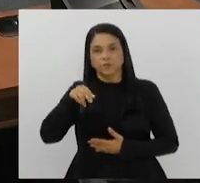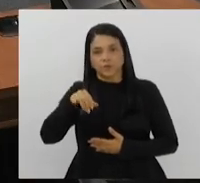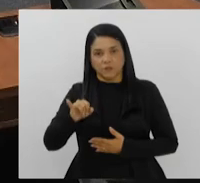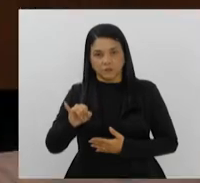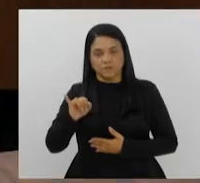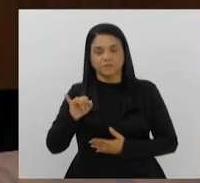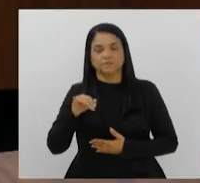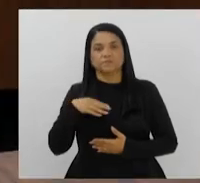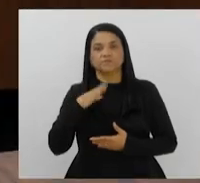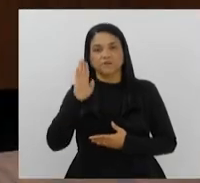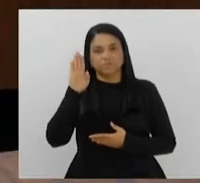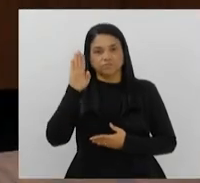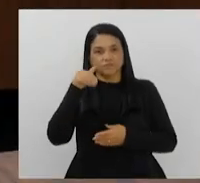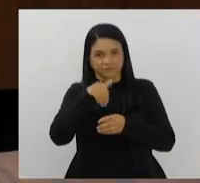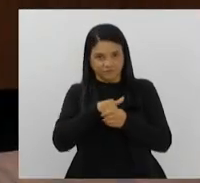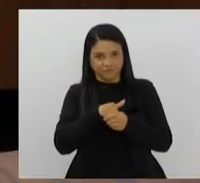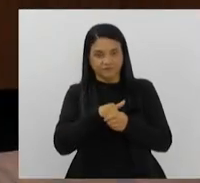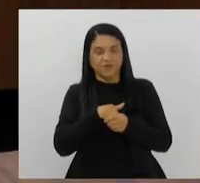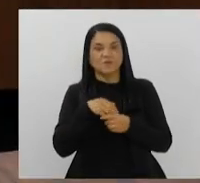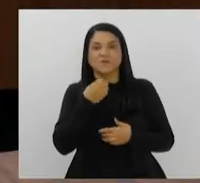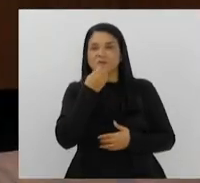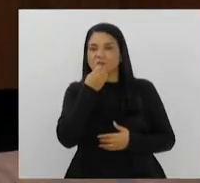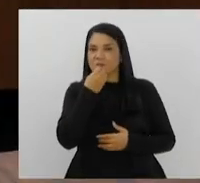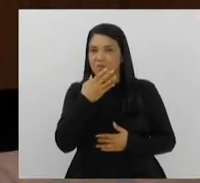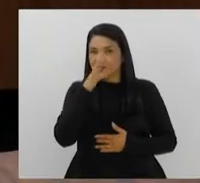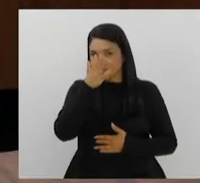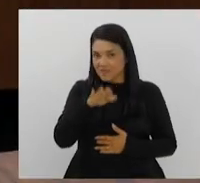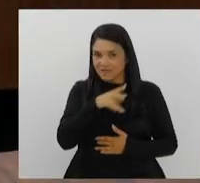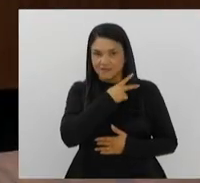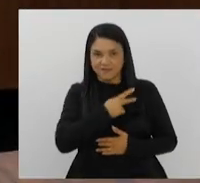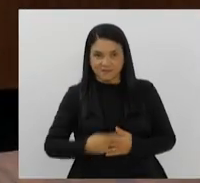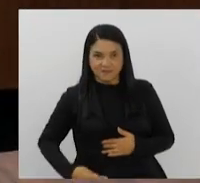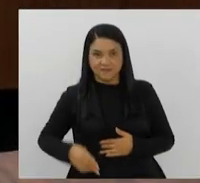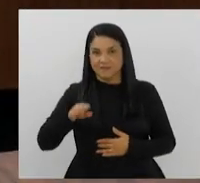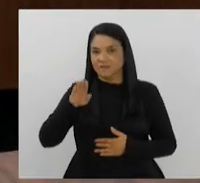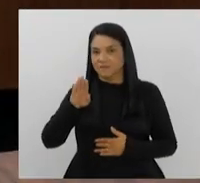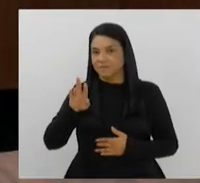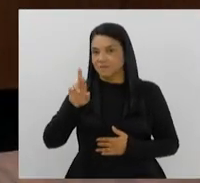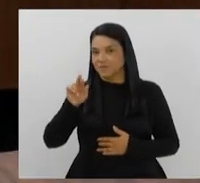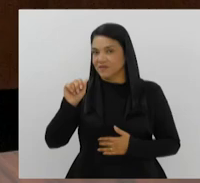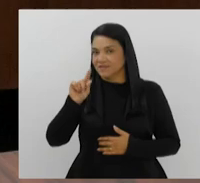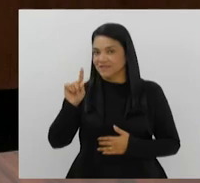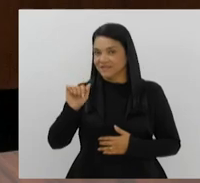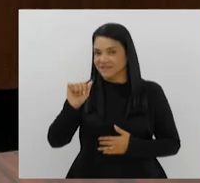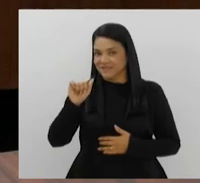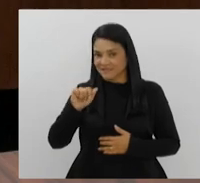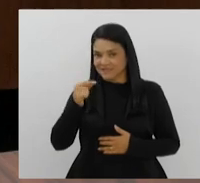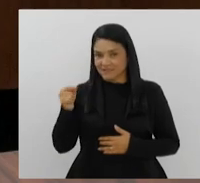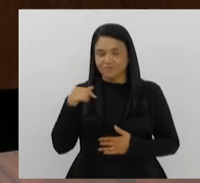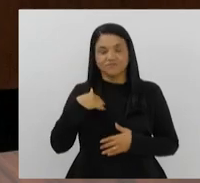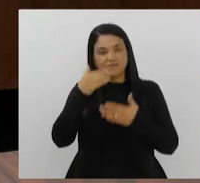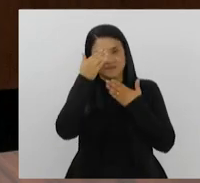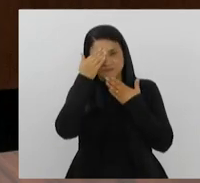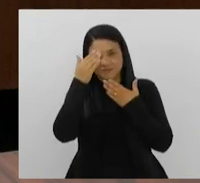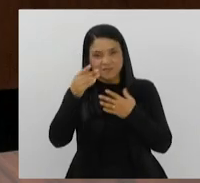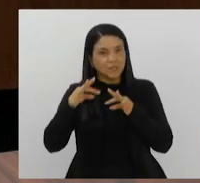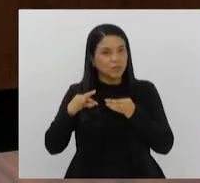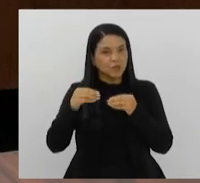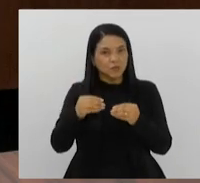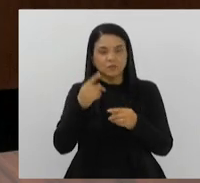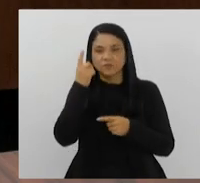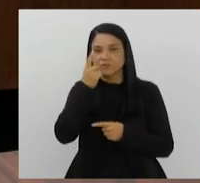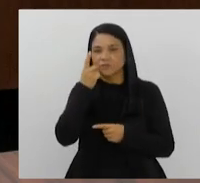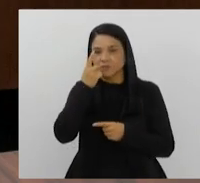voto. Presidente Brazão, boa tarde. Queria agradecer a todos os deputados e deputadas que votaram